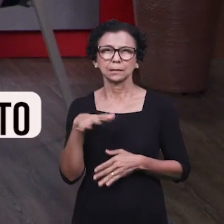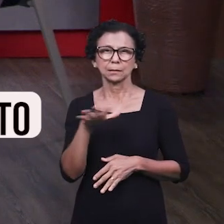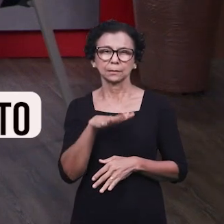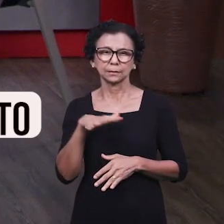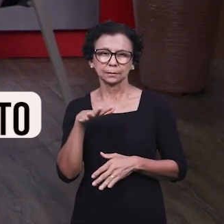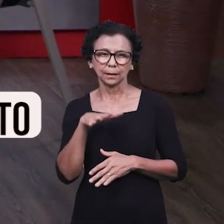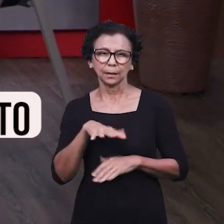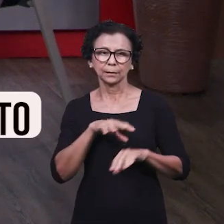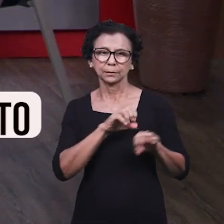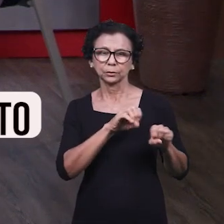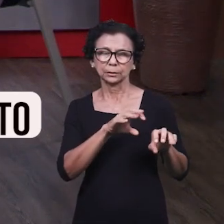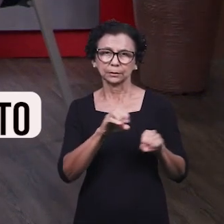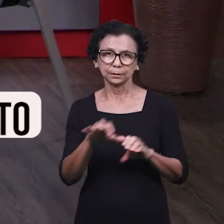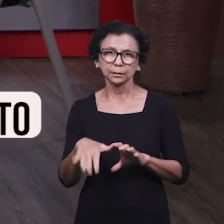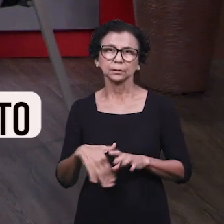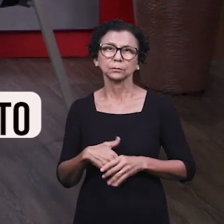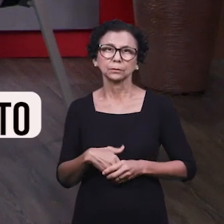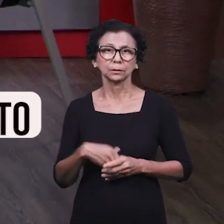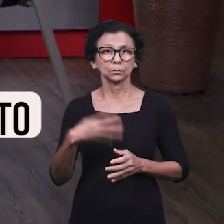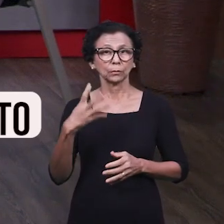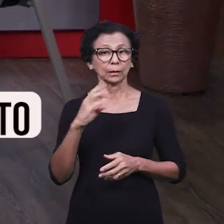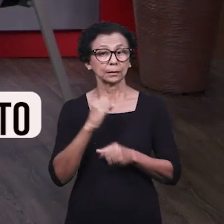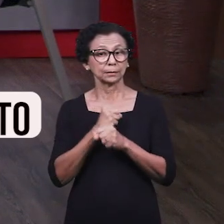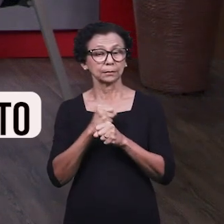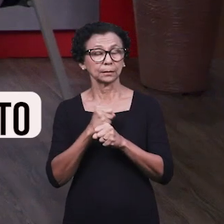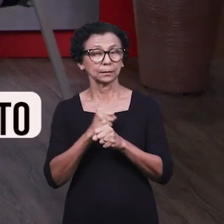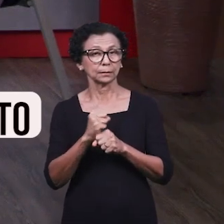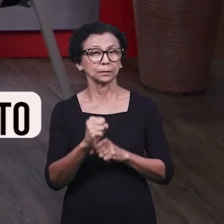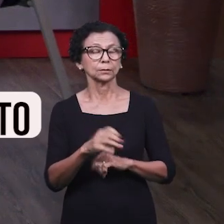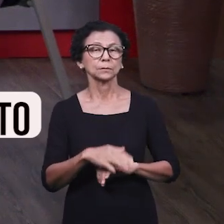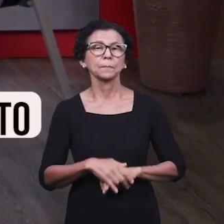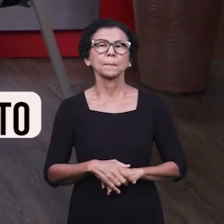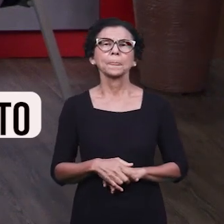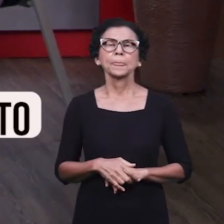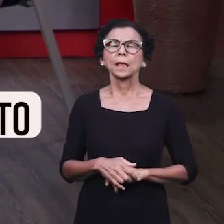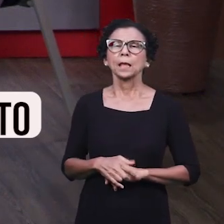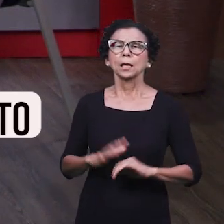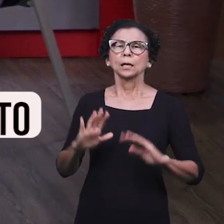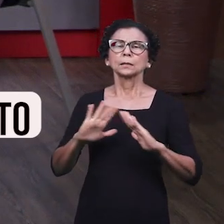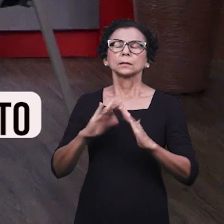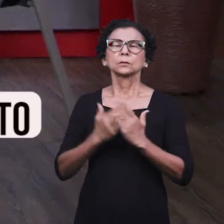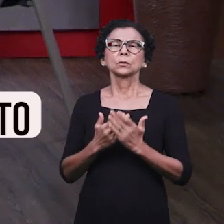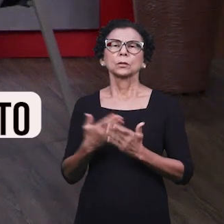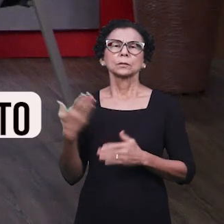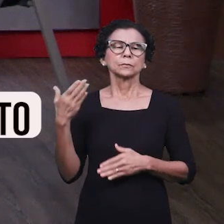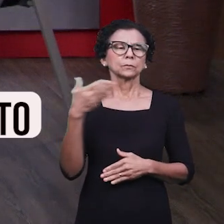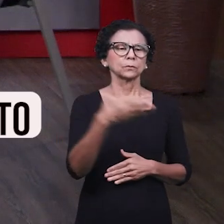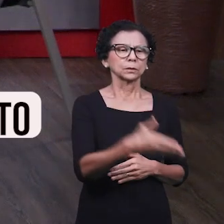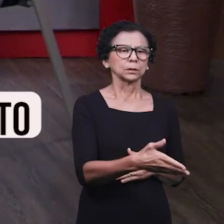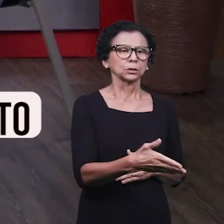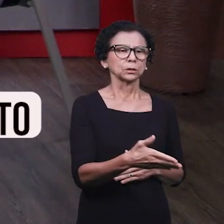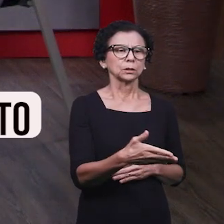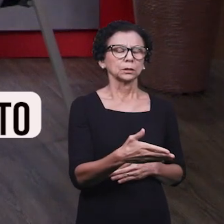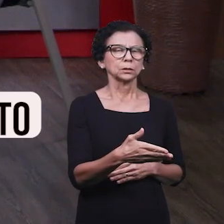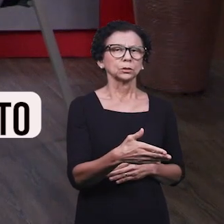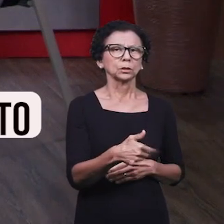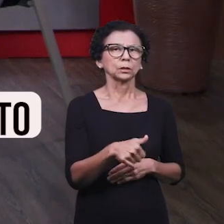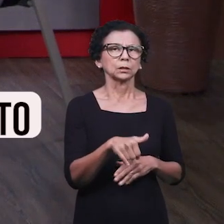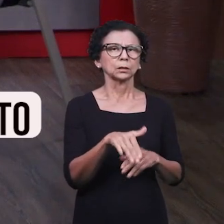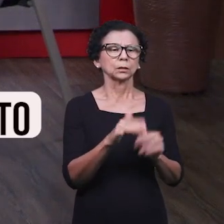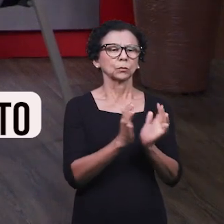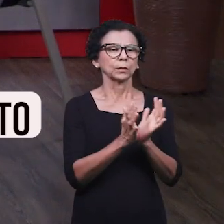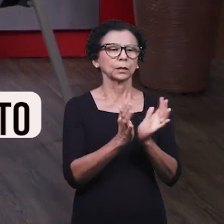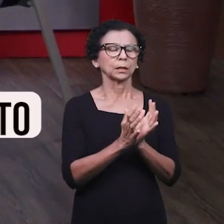alguma coisa, principalmente percorrendo a escola. Você chega numa escola, conversa com a equipe que está ali, né, a